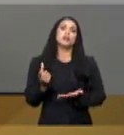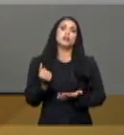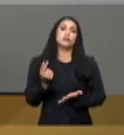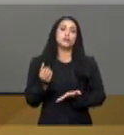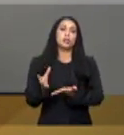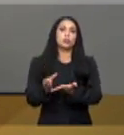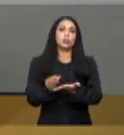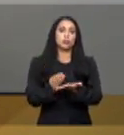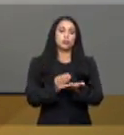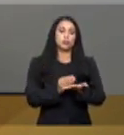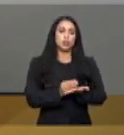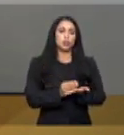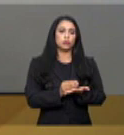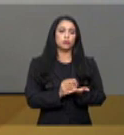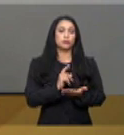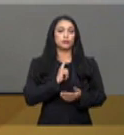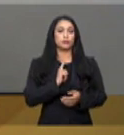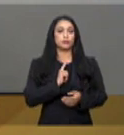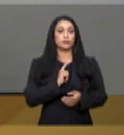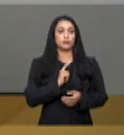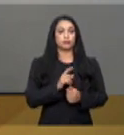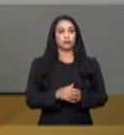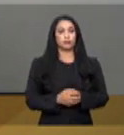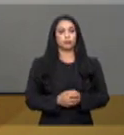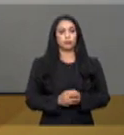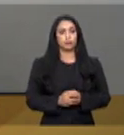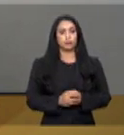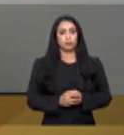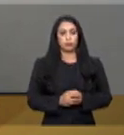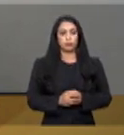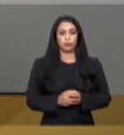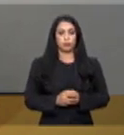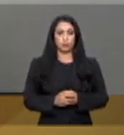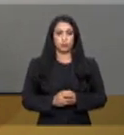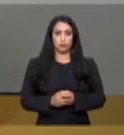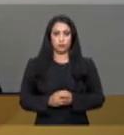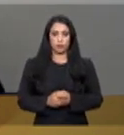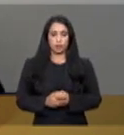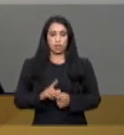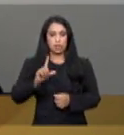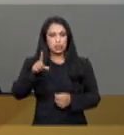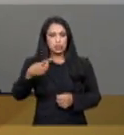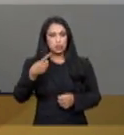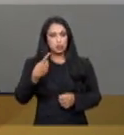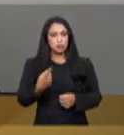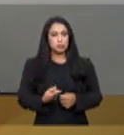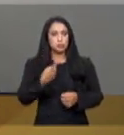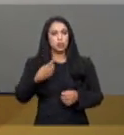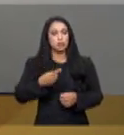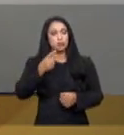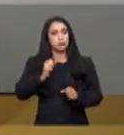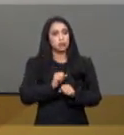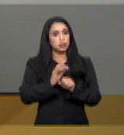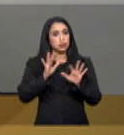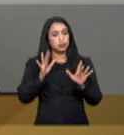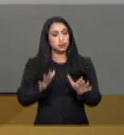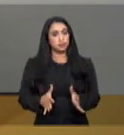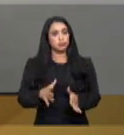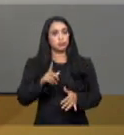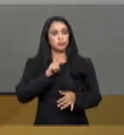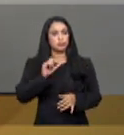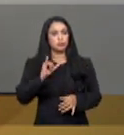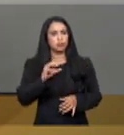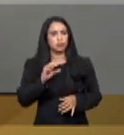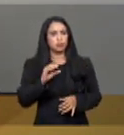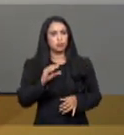trazido pela corte, e afirma que, após esclarecer com acerto que o incidente, que o